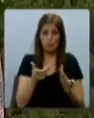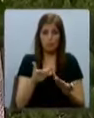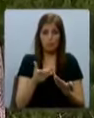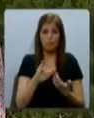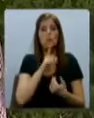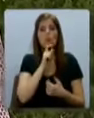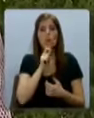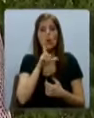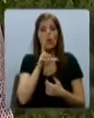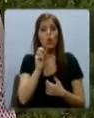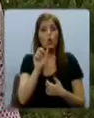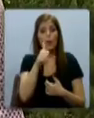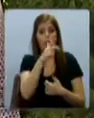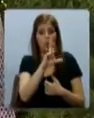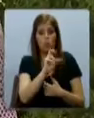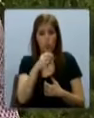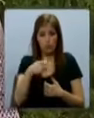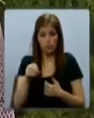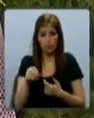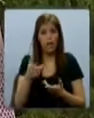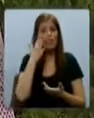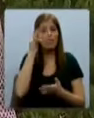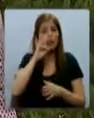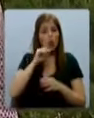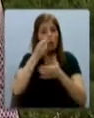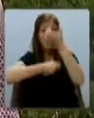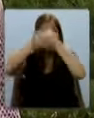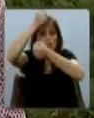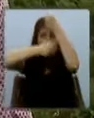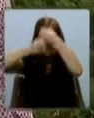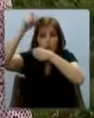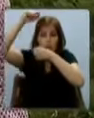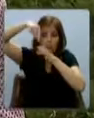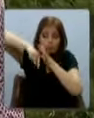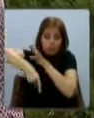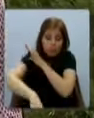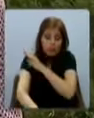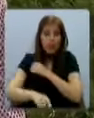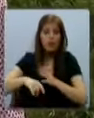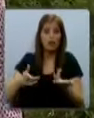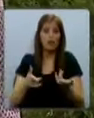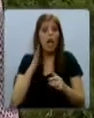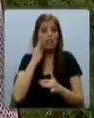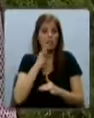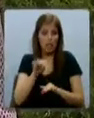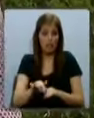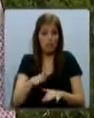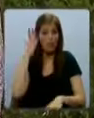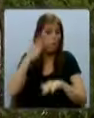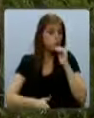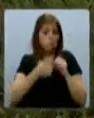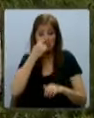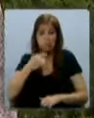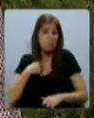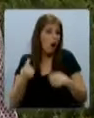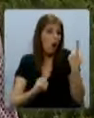chamado de Roberto, terá tentado descer este Poço do Mouro, terá sido nessa tentativa que o incidente aconteceu. Como